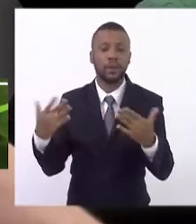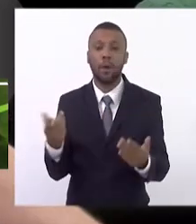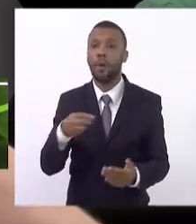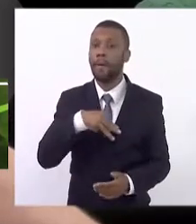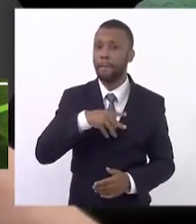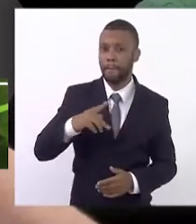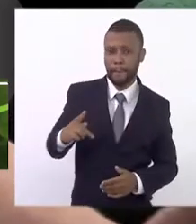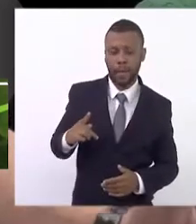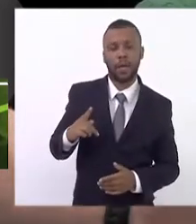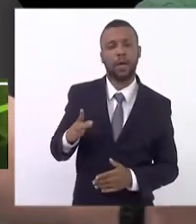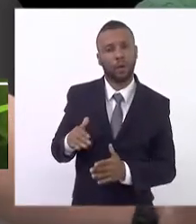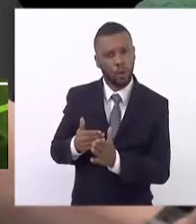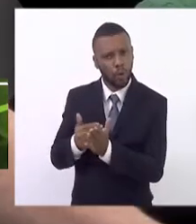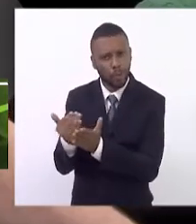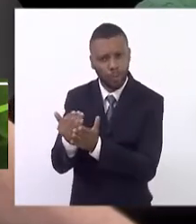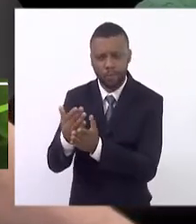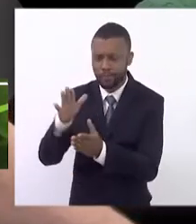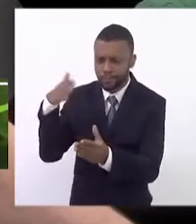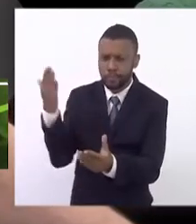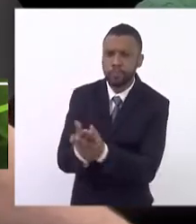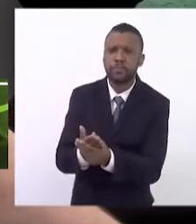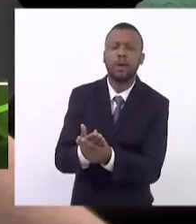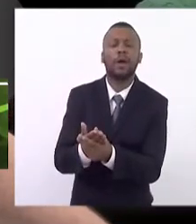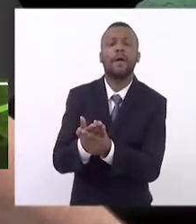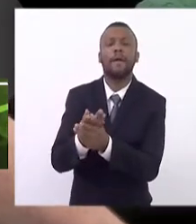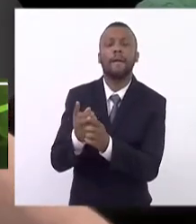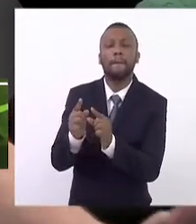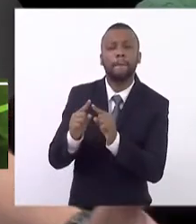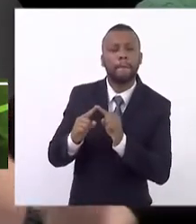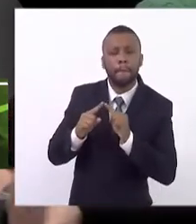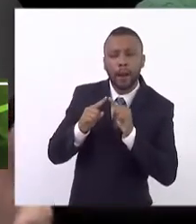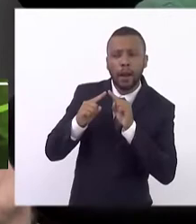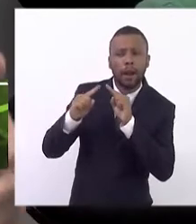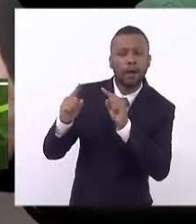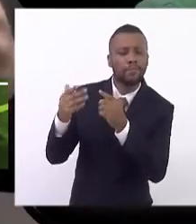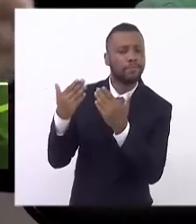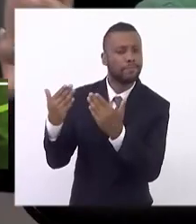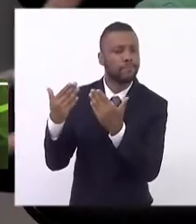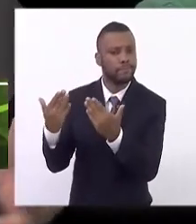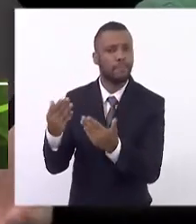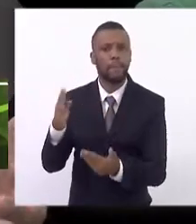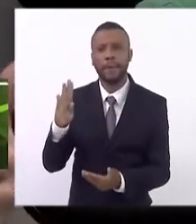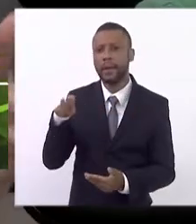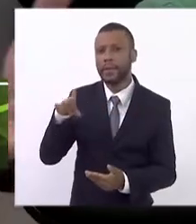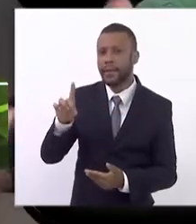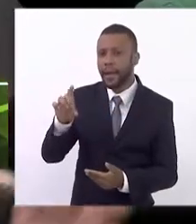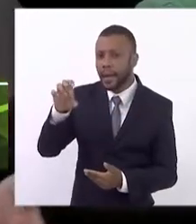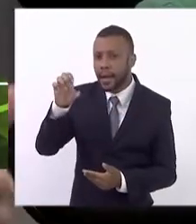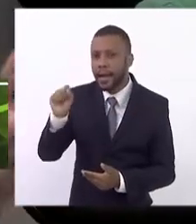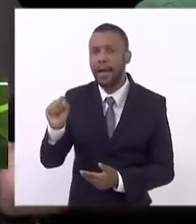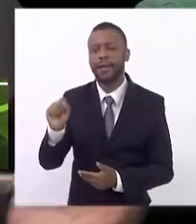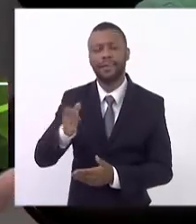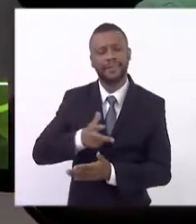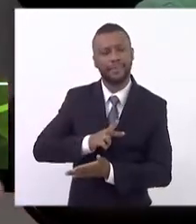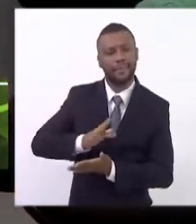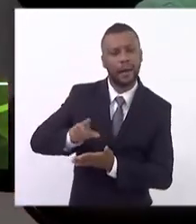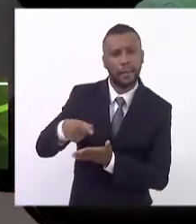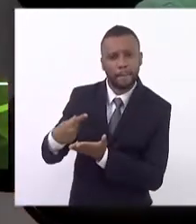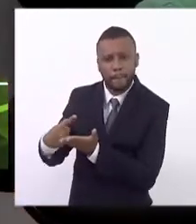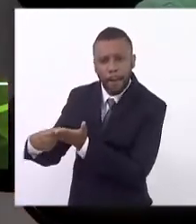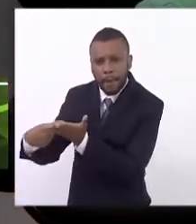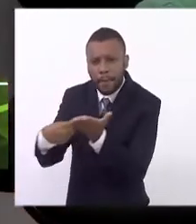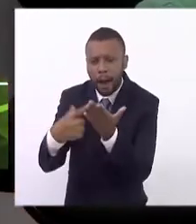nesse cenário questionando o BNDES. Muitas, vamos dizer, tratativas, informações